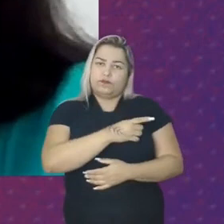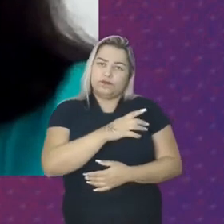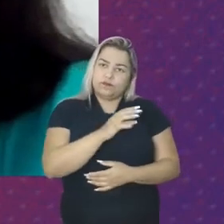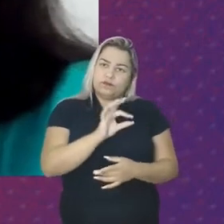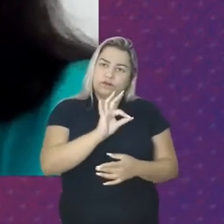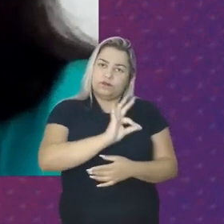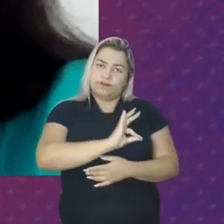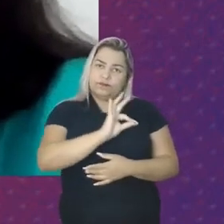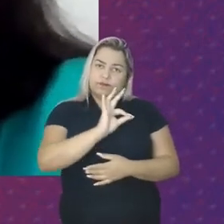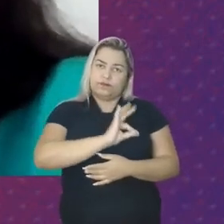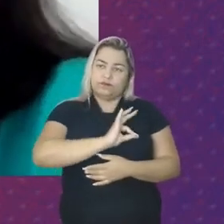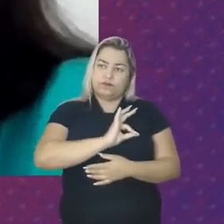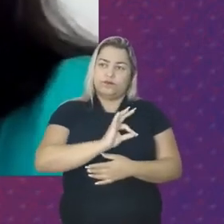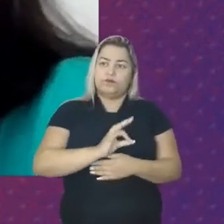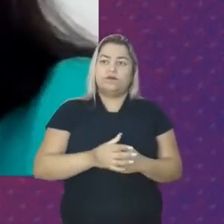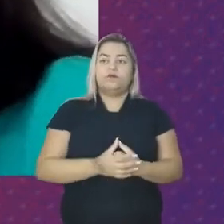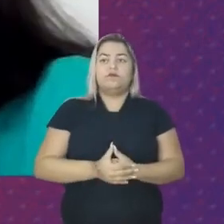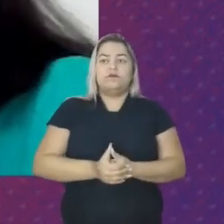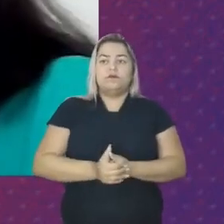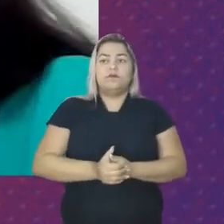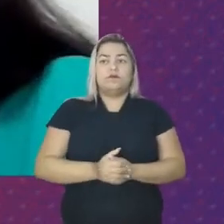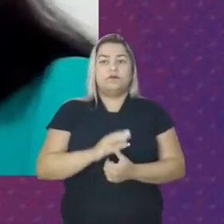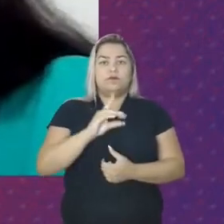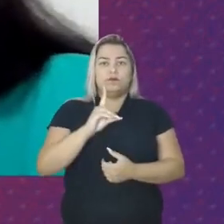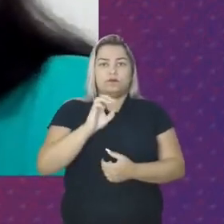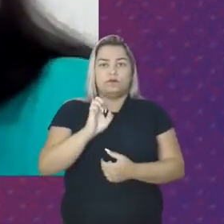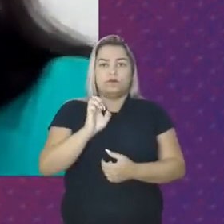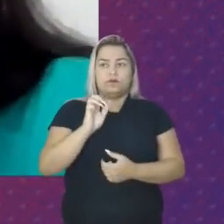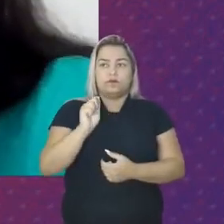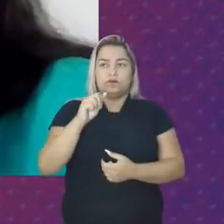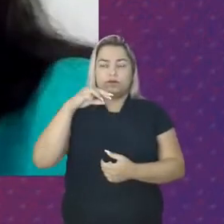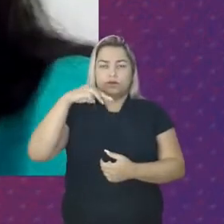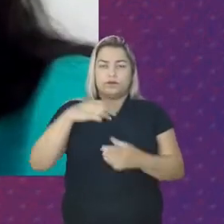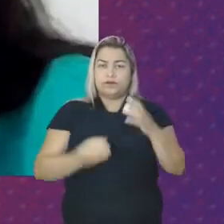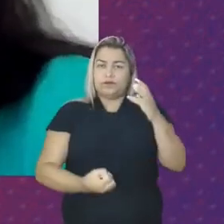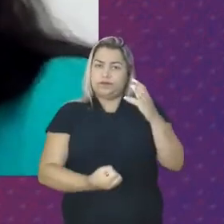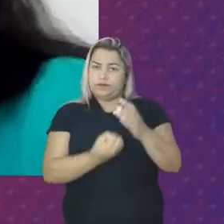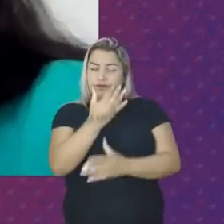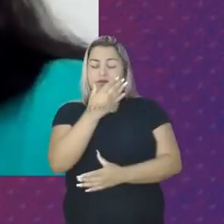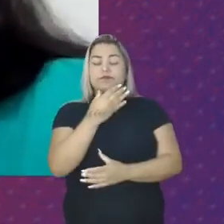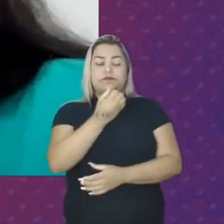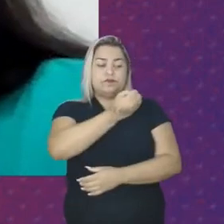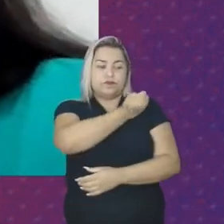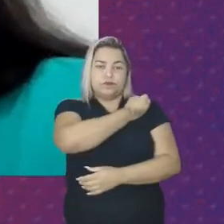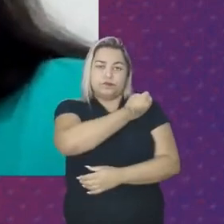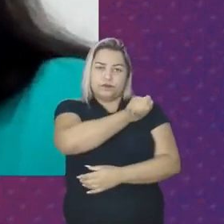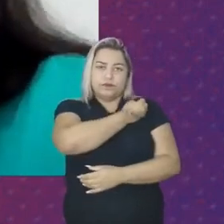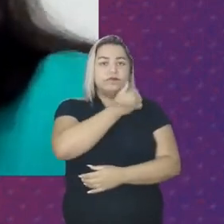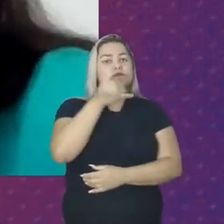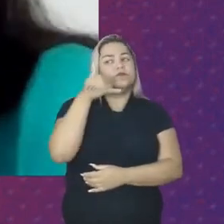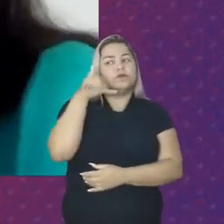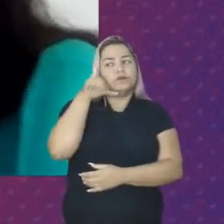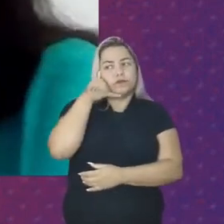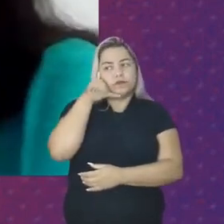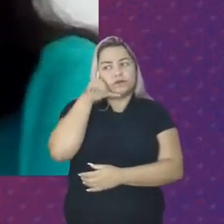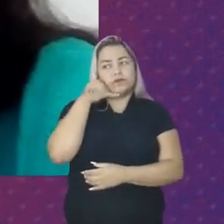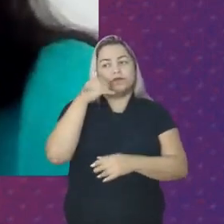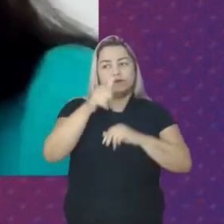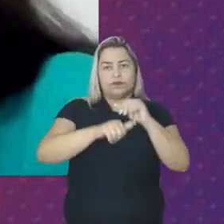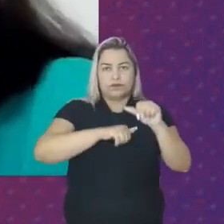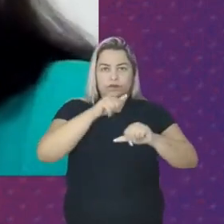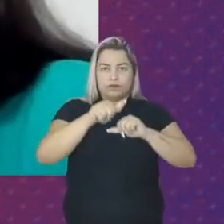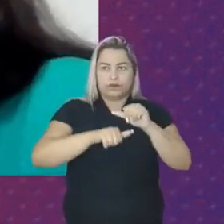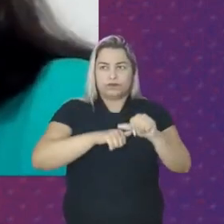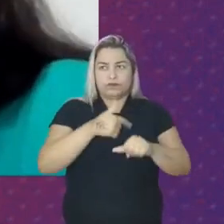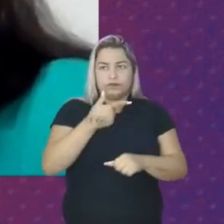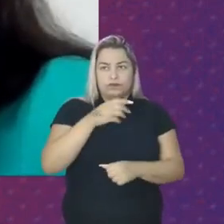DEANs, Delegacia Especial de Atendimento à Mulher, né, para a criação do número telefônico, mas foi alterada em